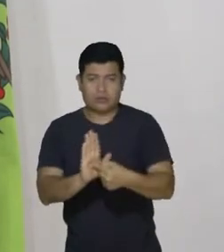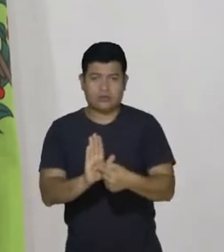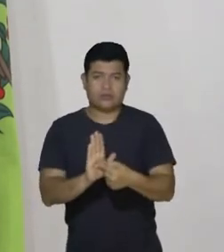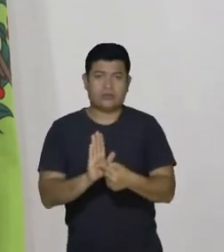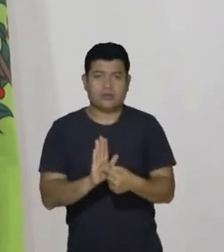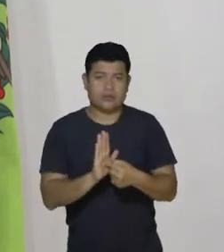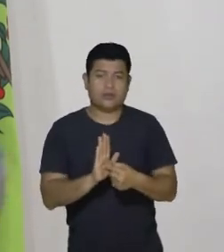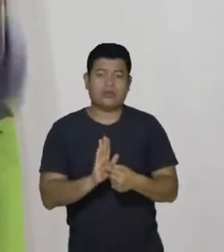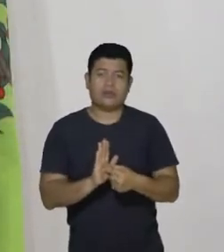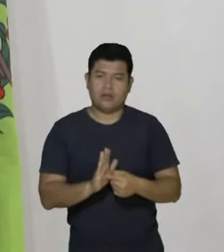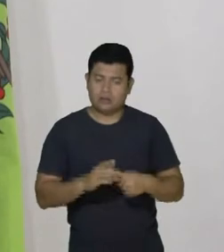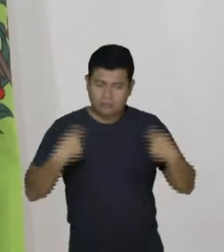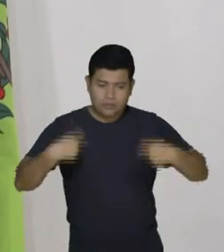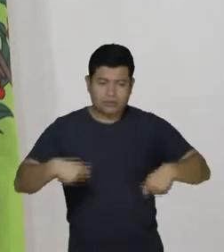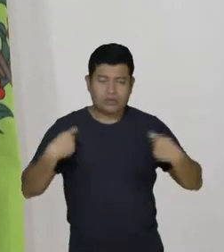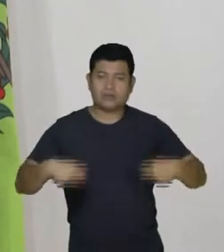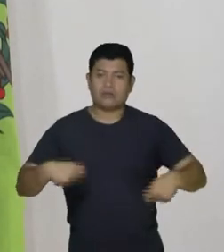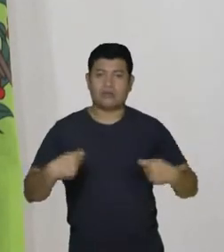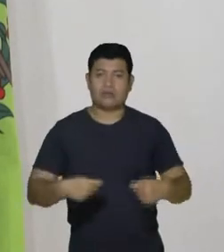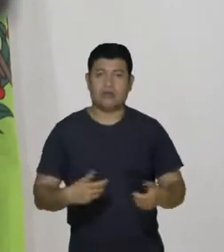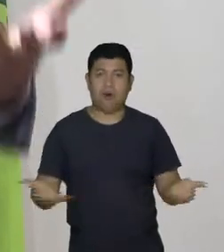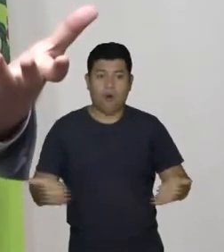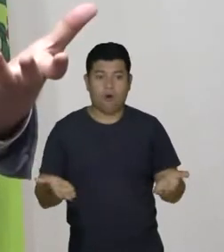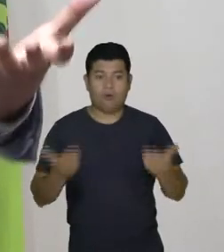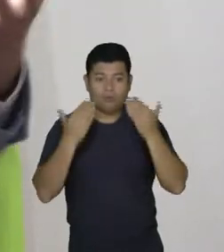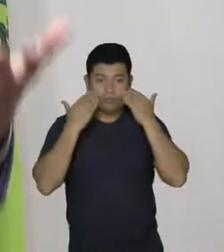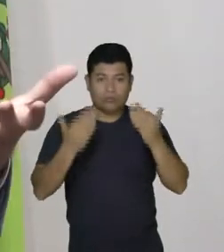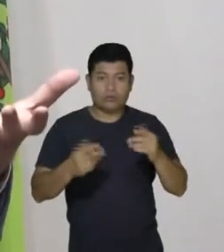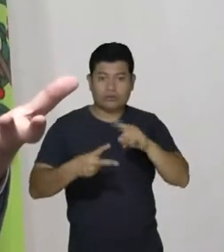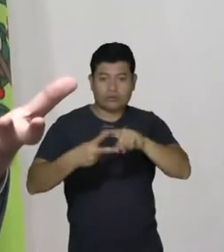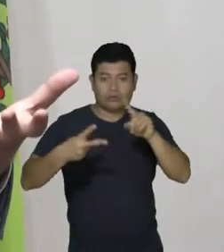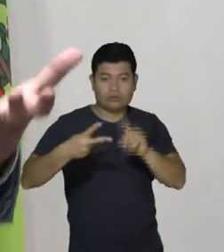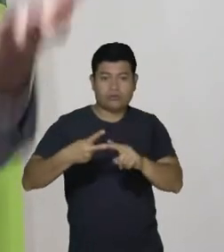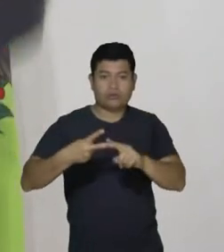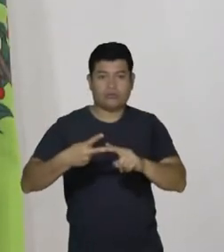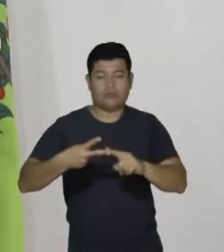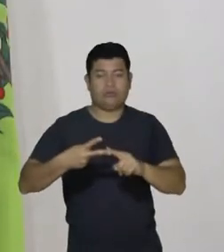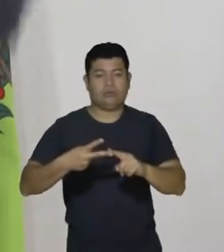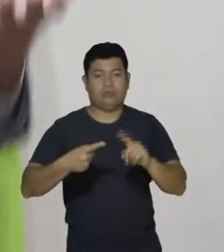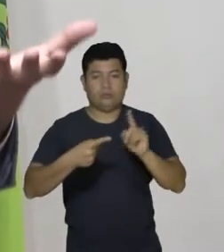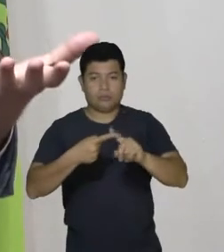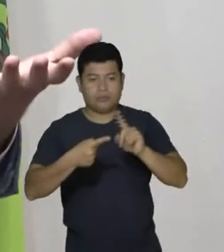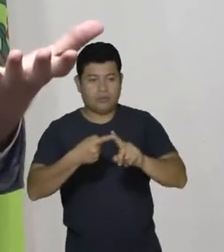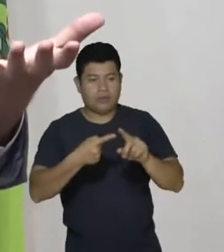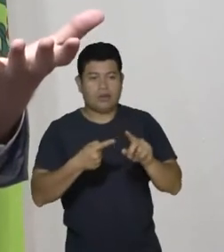policiamento. Hoje eu mostro aqui 2 ações